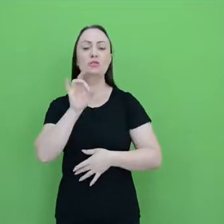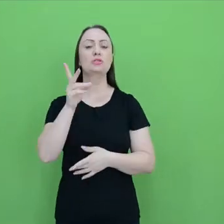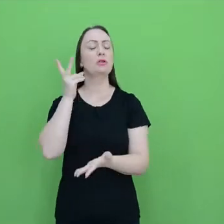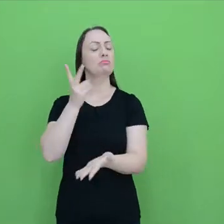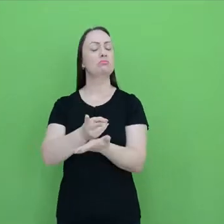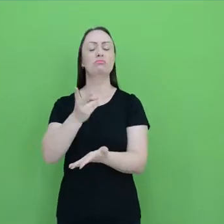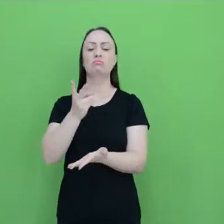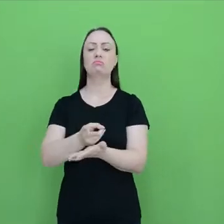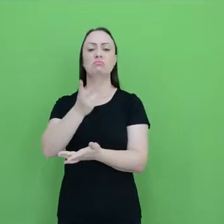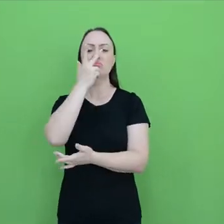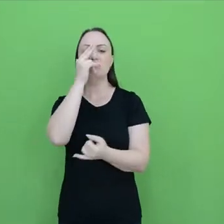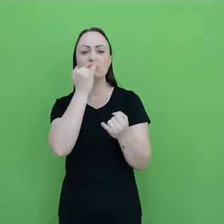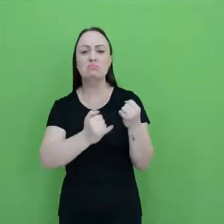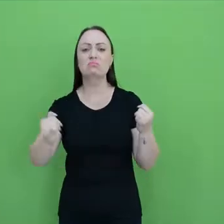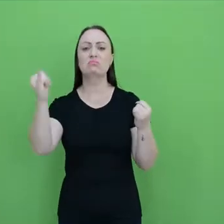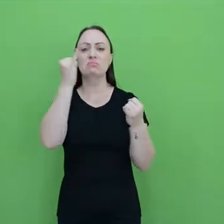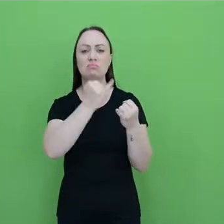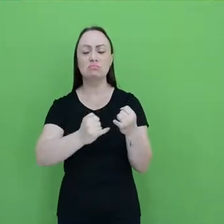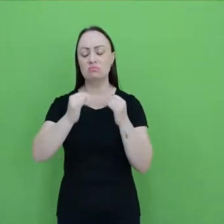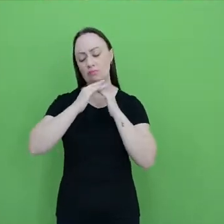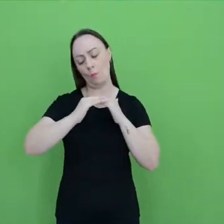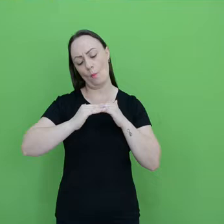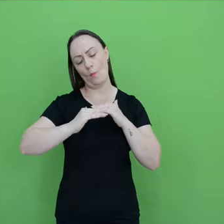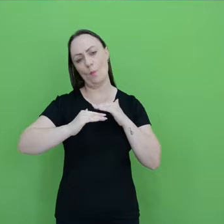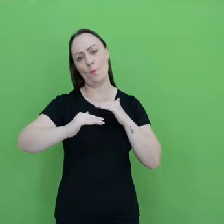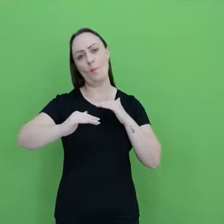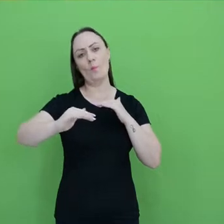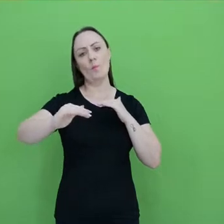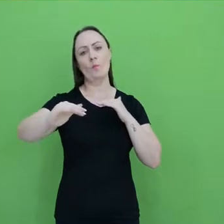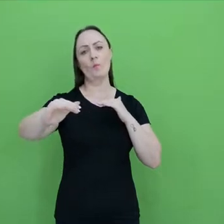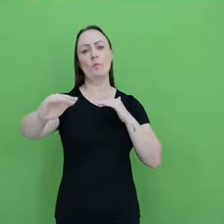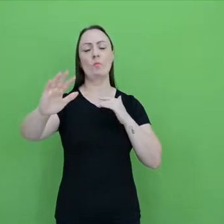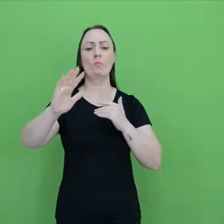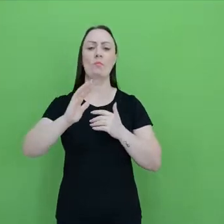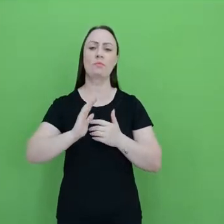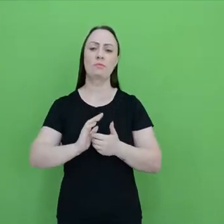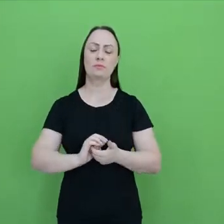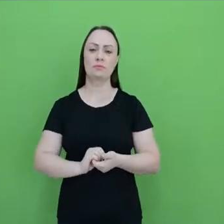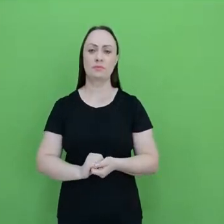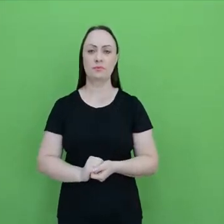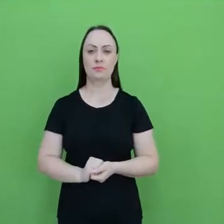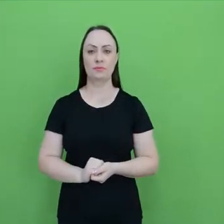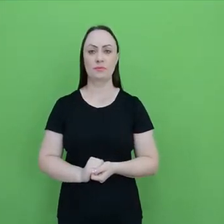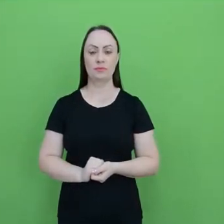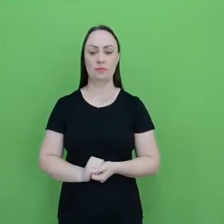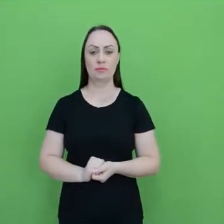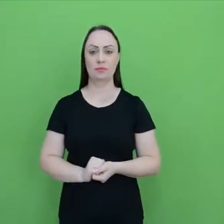a mesmice e a resignação. Mão de Márcio pega um punhado de areia que solta aos poucos.